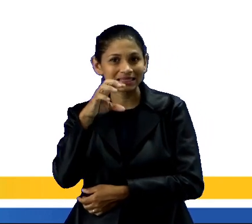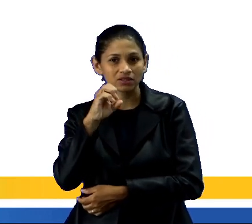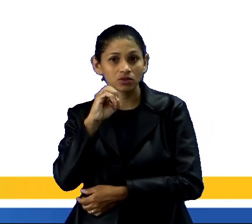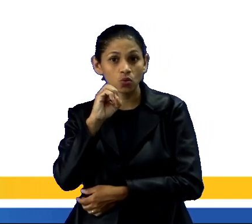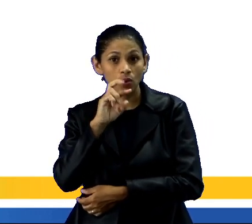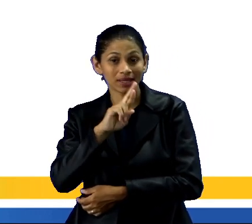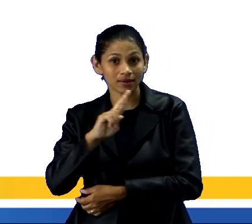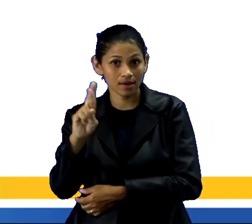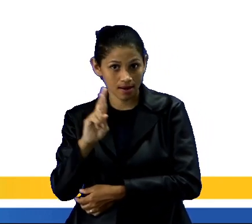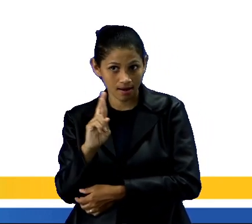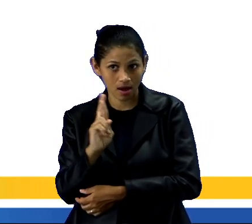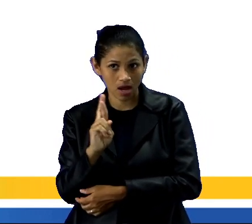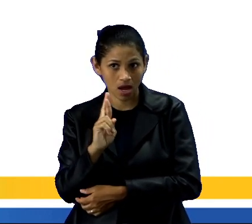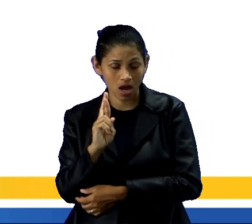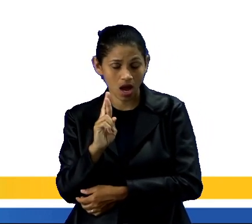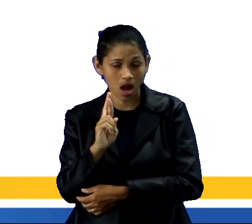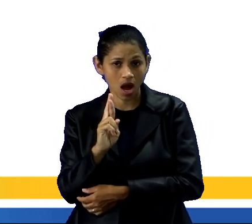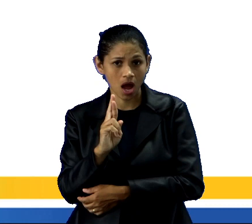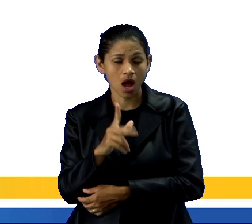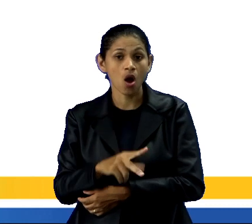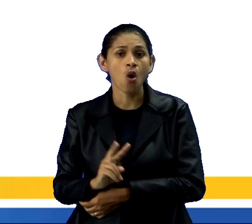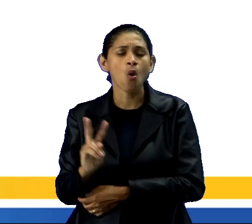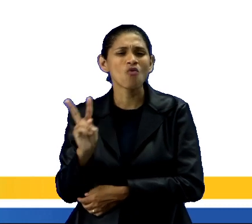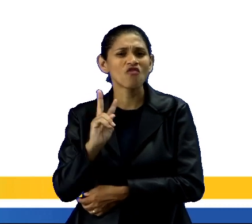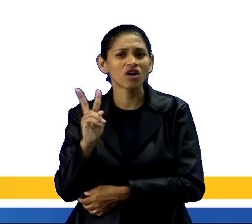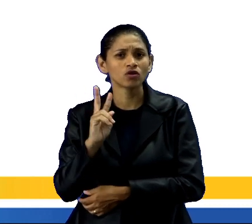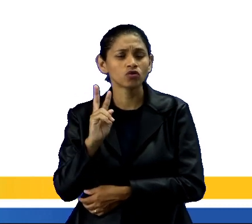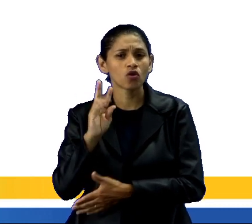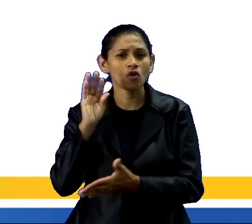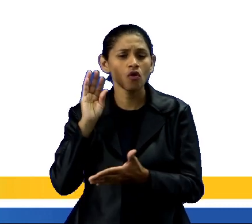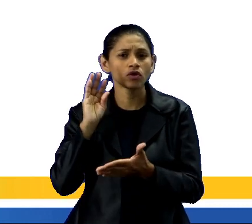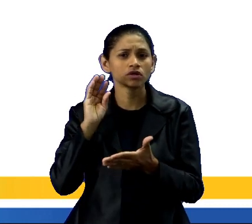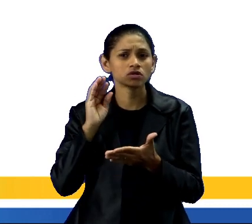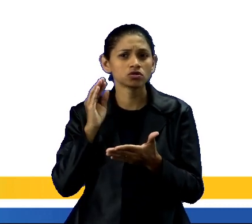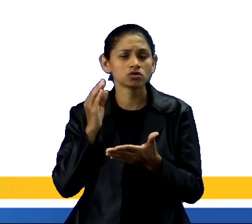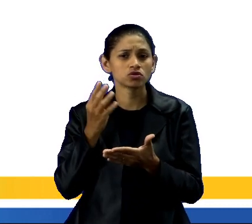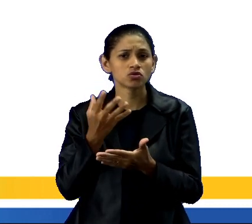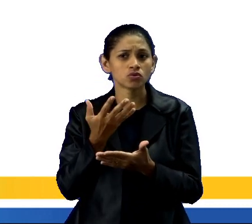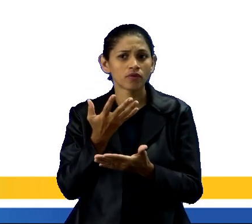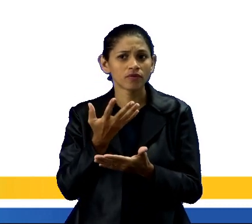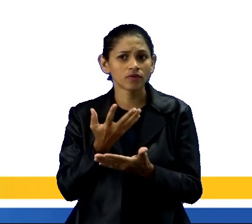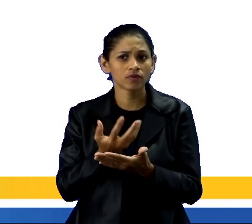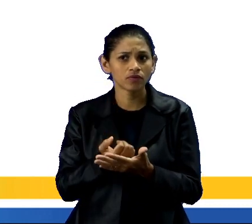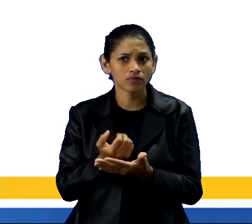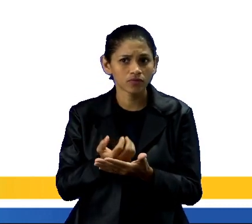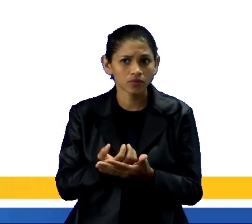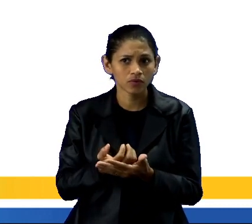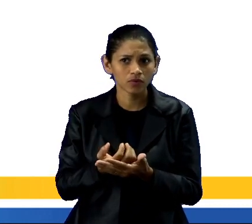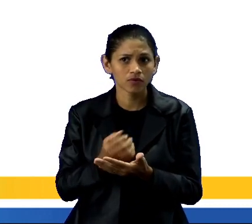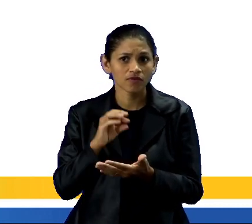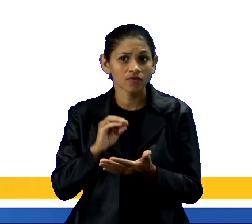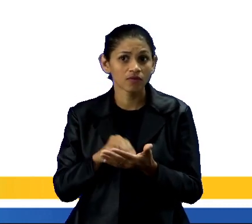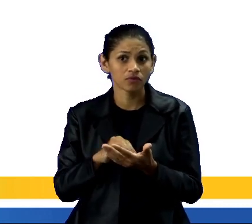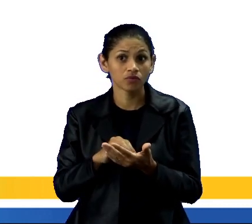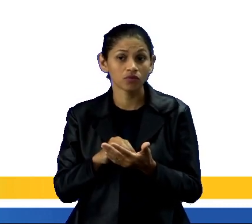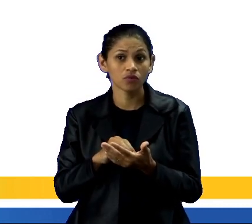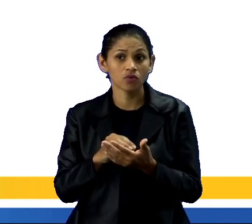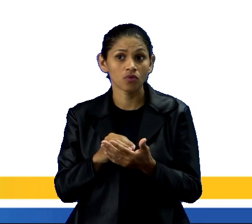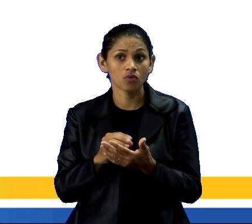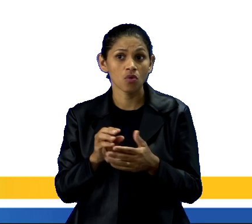que restou é igual a, letra A, R$ 35, letra B, R$